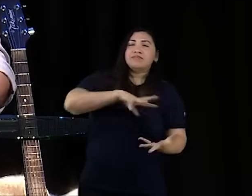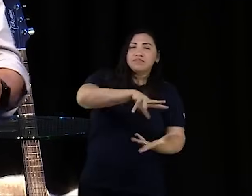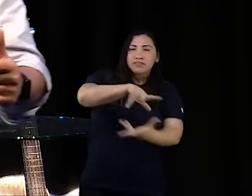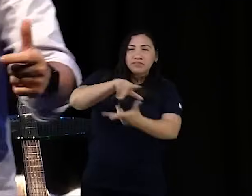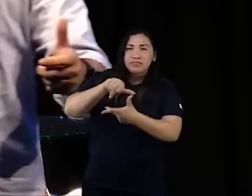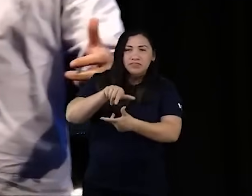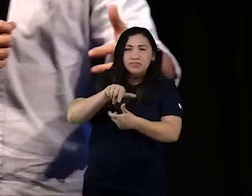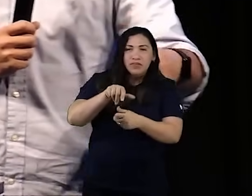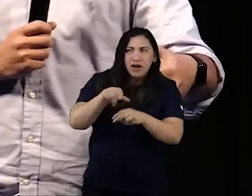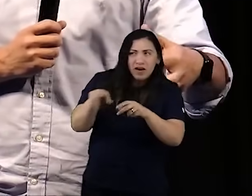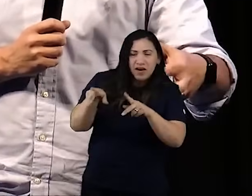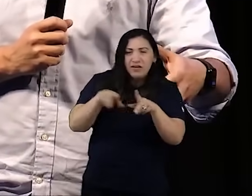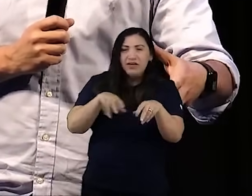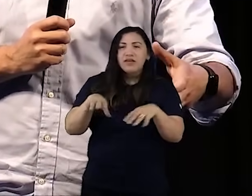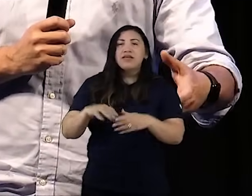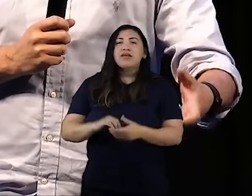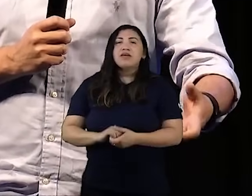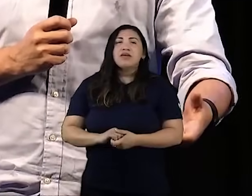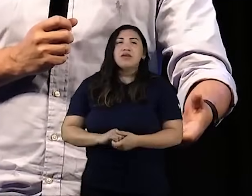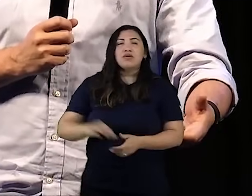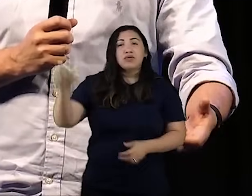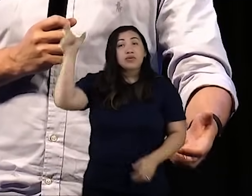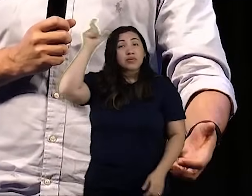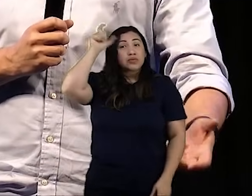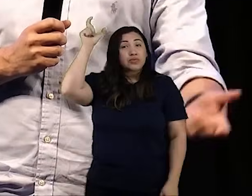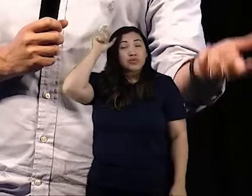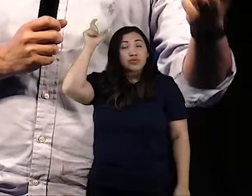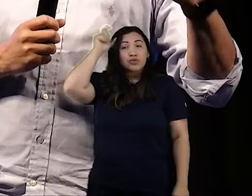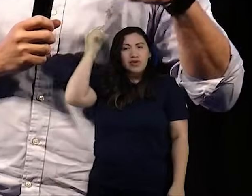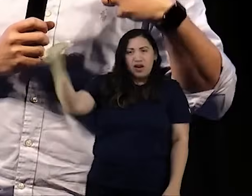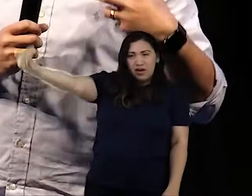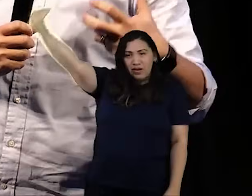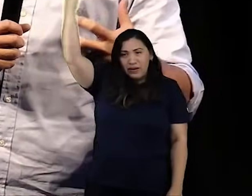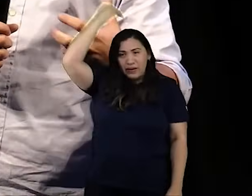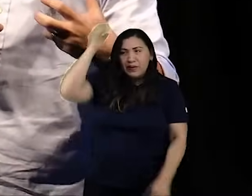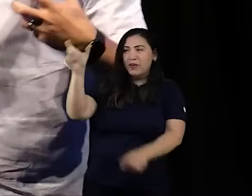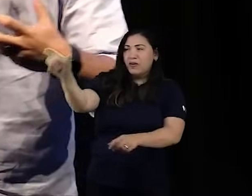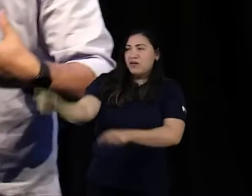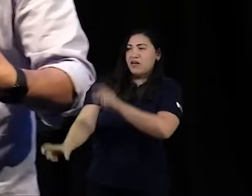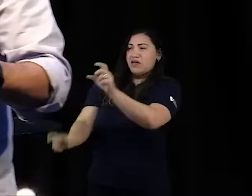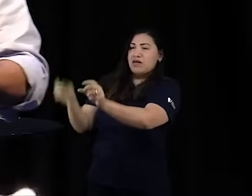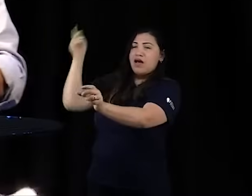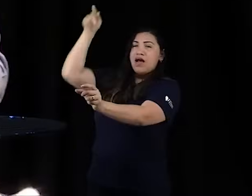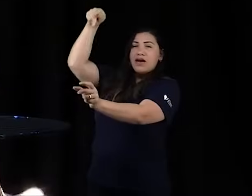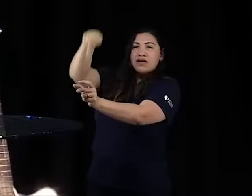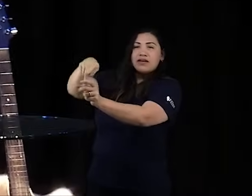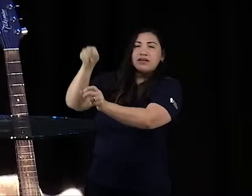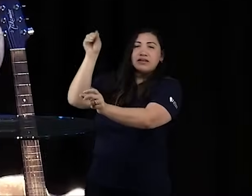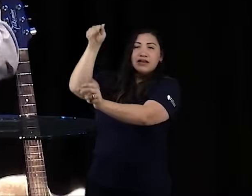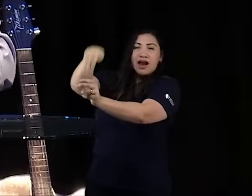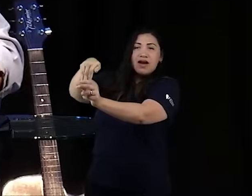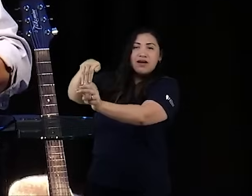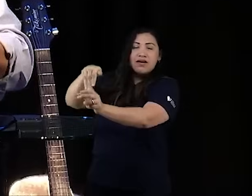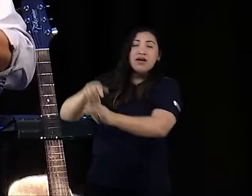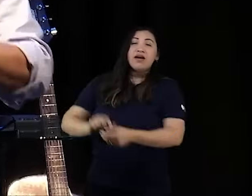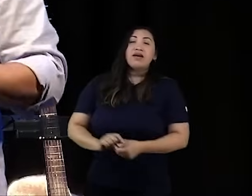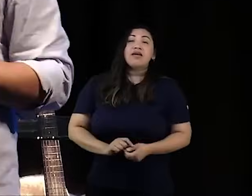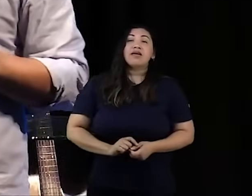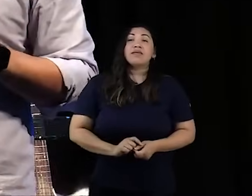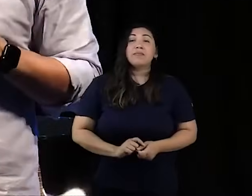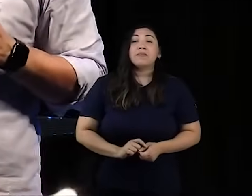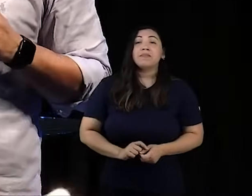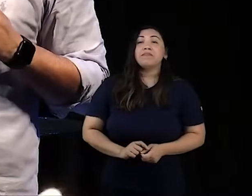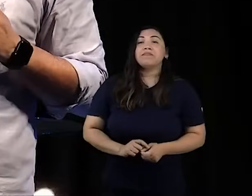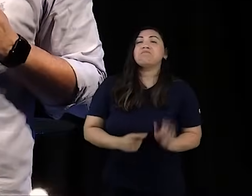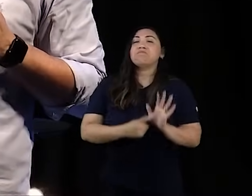espírito imundo Satanás seus demônios eles querem se abrigar dentro de pessoas eles são são seres espirituais que precisam de um corpo para